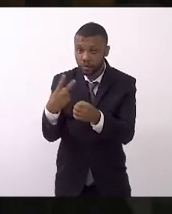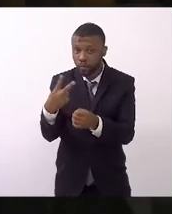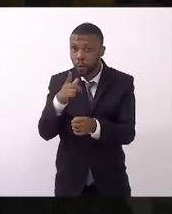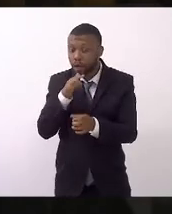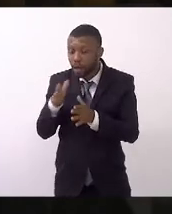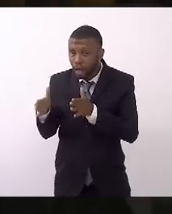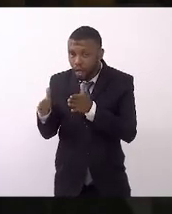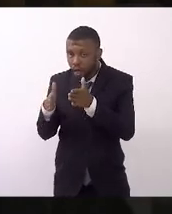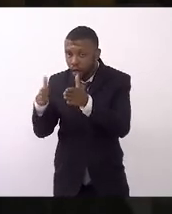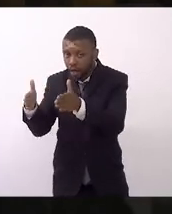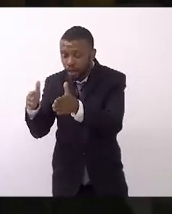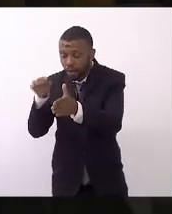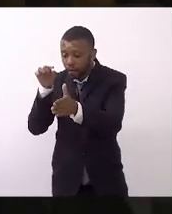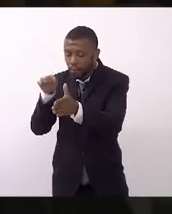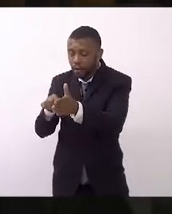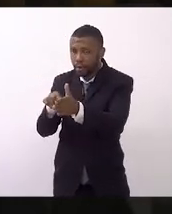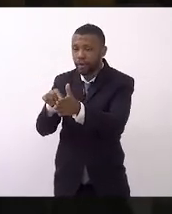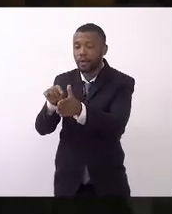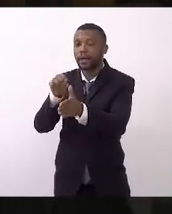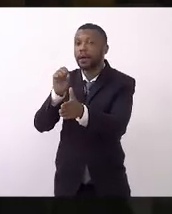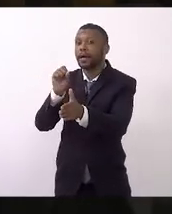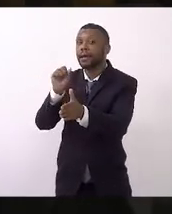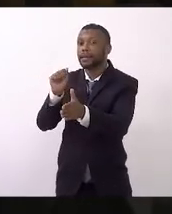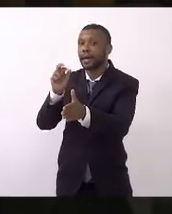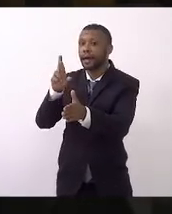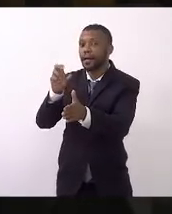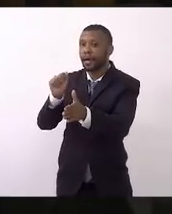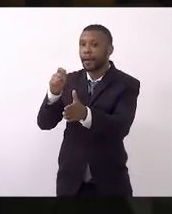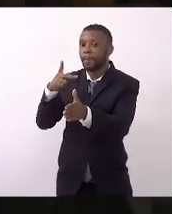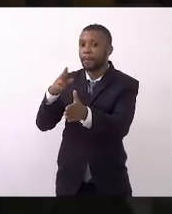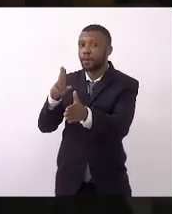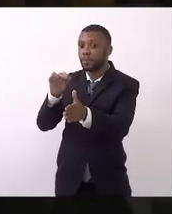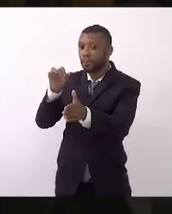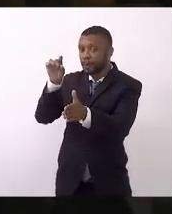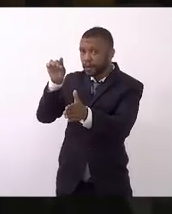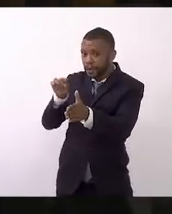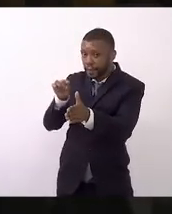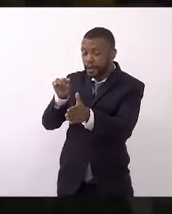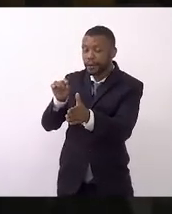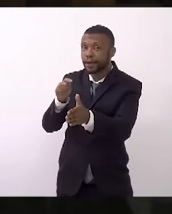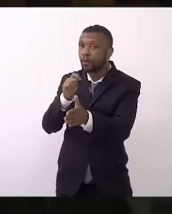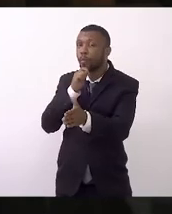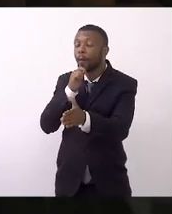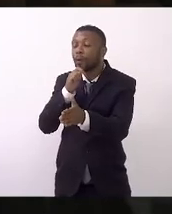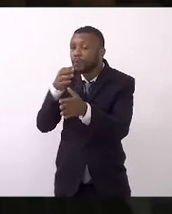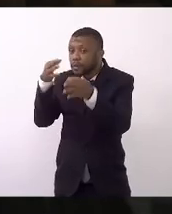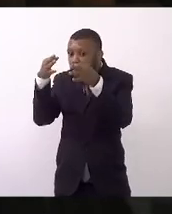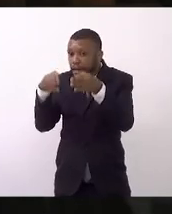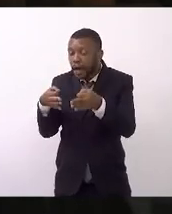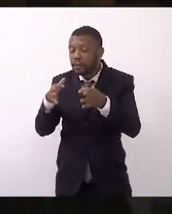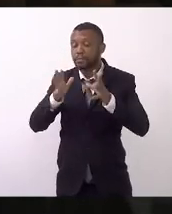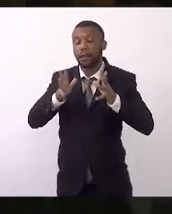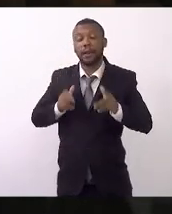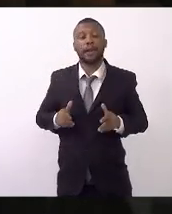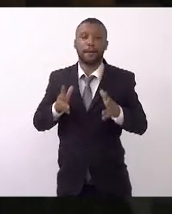afluentes do Sarapuí, que não foram devidamente dragados,